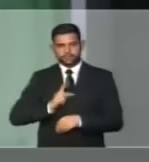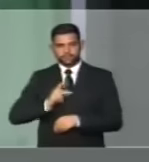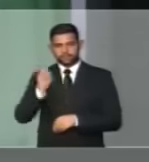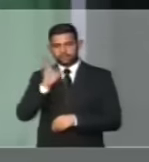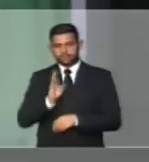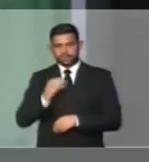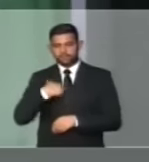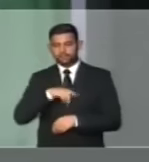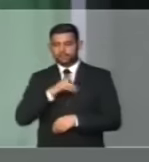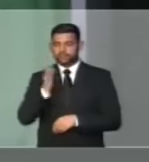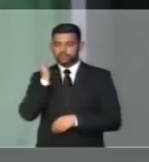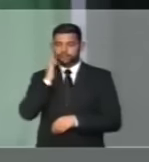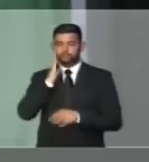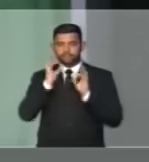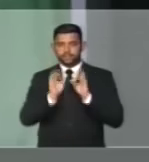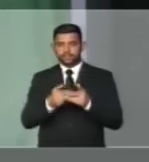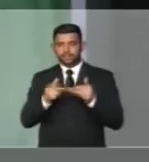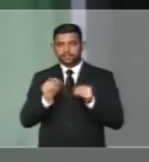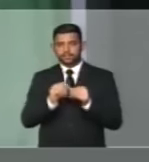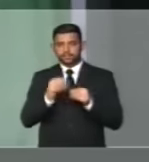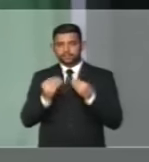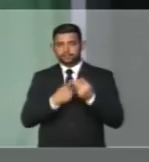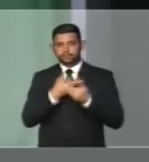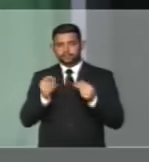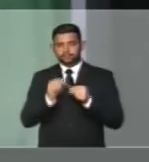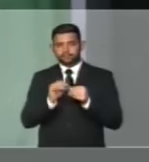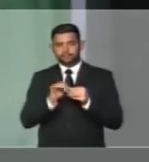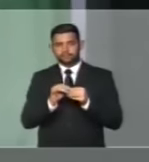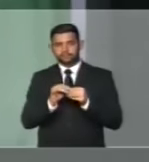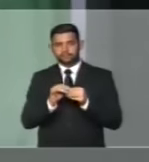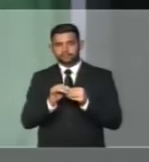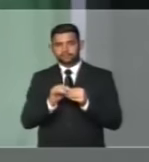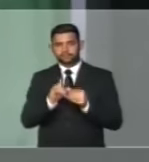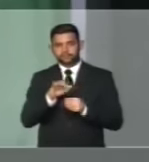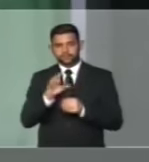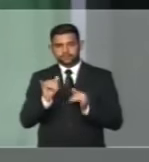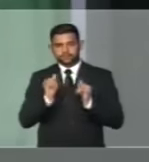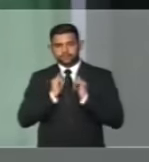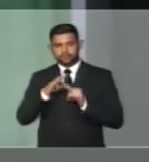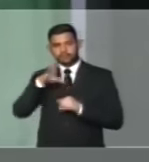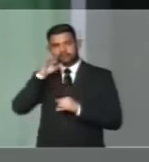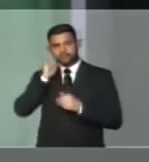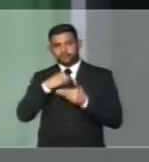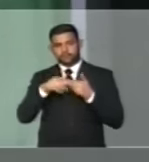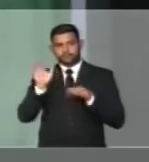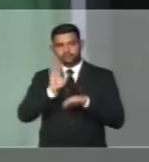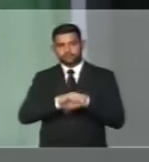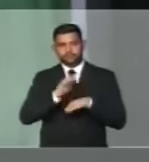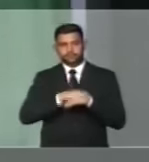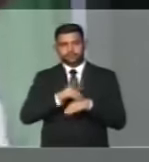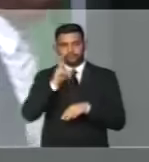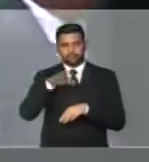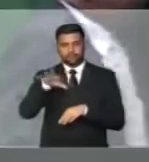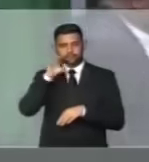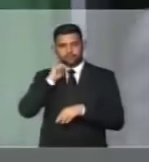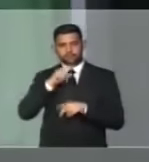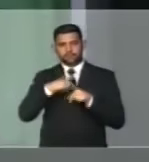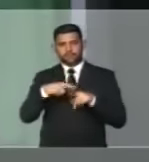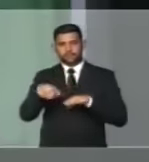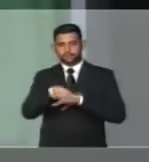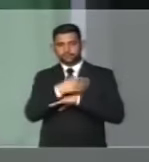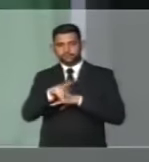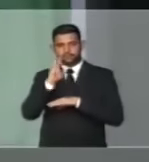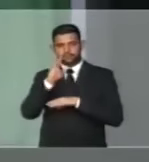nós temos a certeza que, de forma isenta, ouvindo mais do que ouvindo as